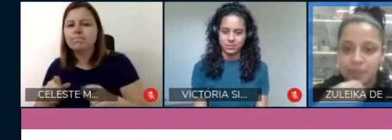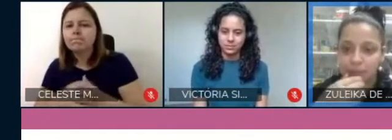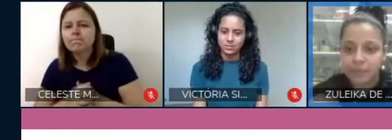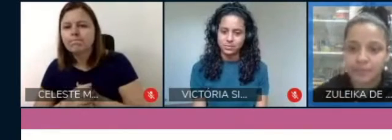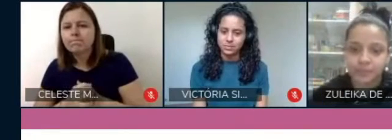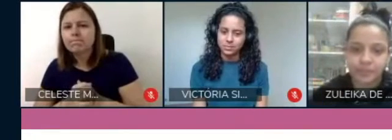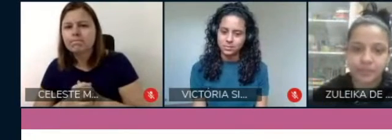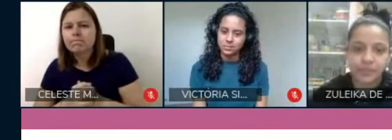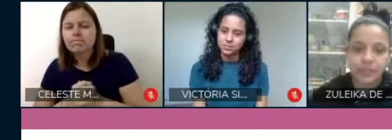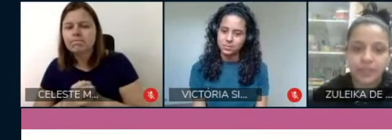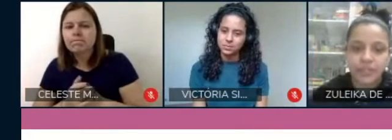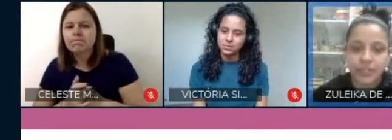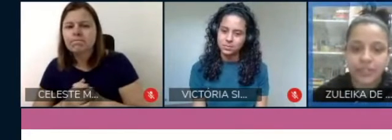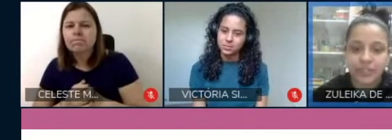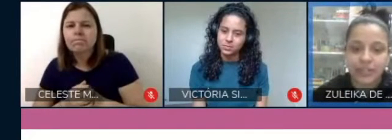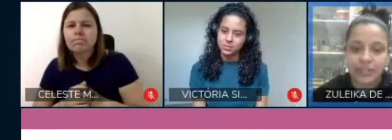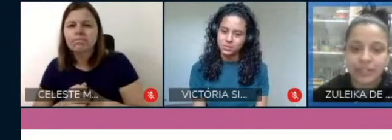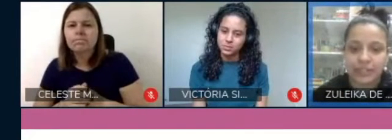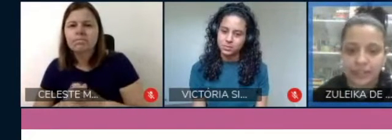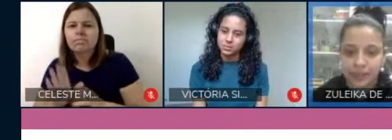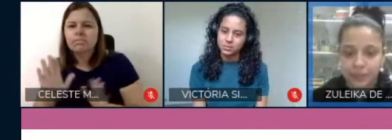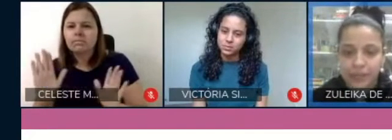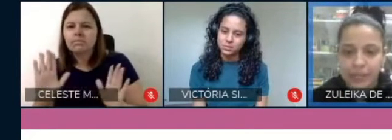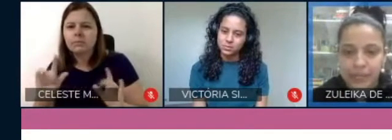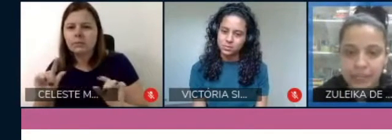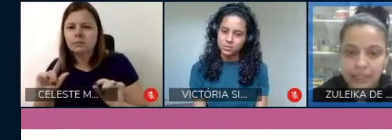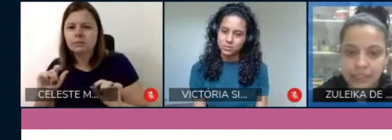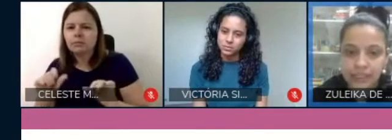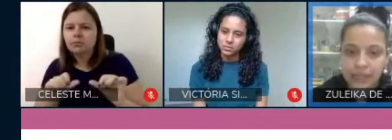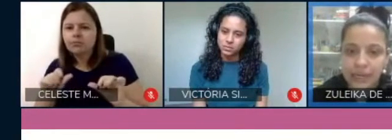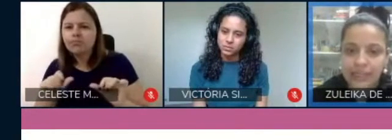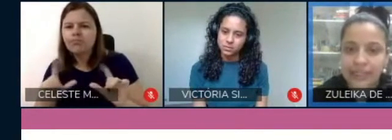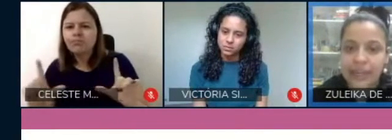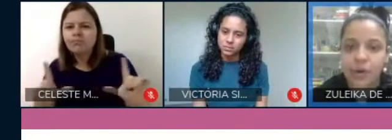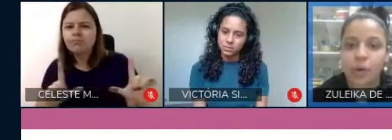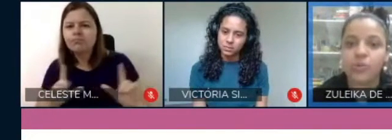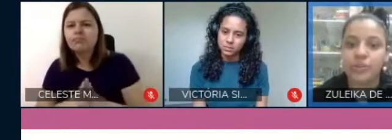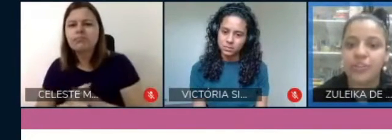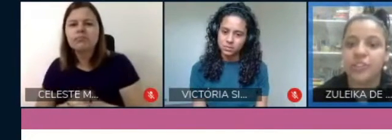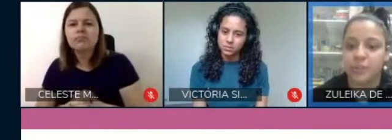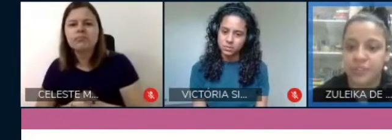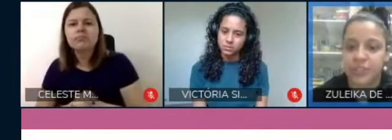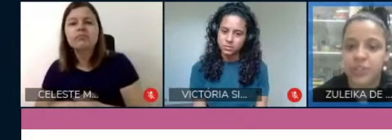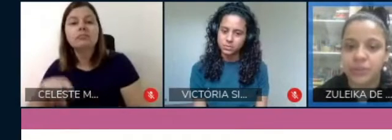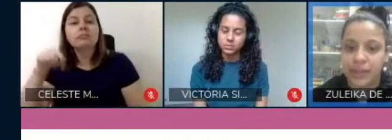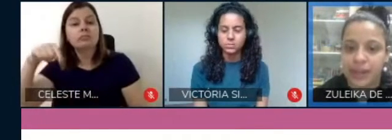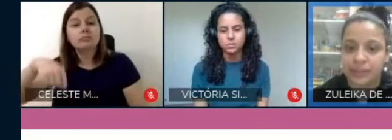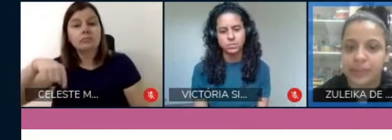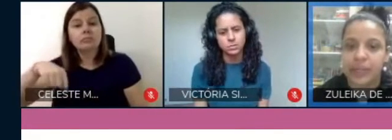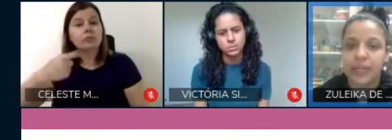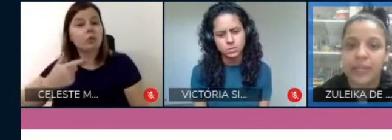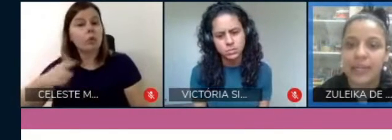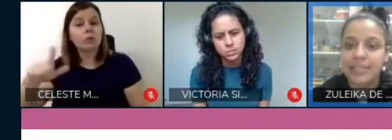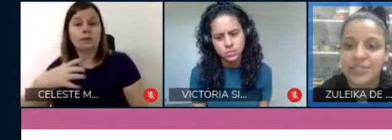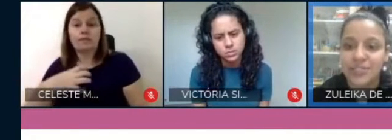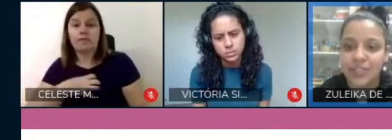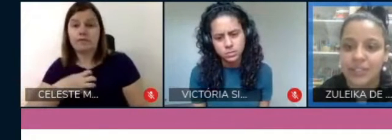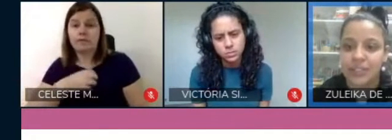Luísa. Deixa eu só tirar aqui até. Aqui é outro tipo de